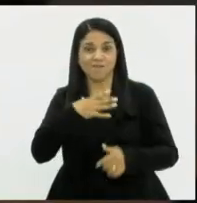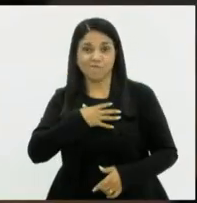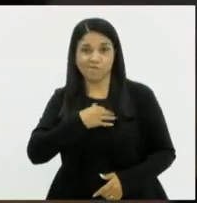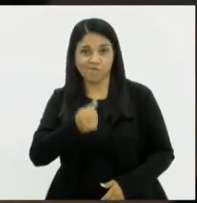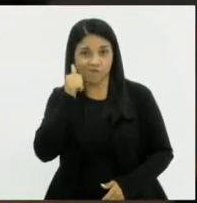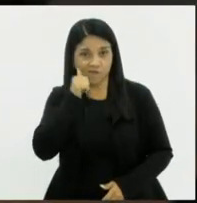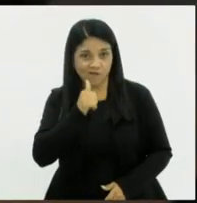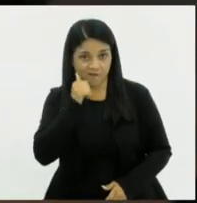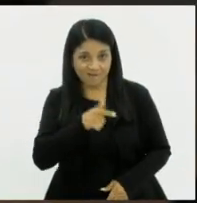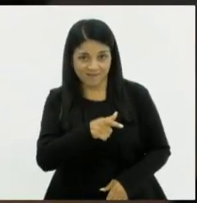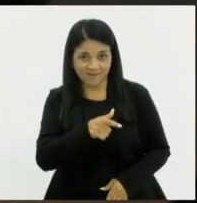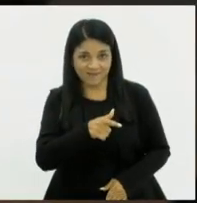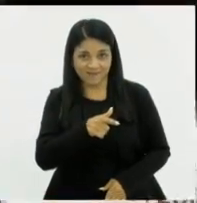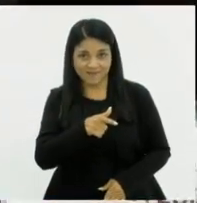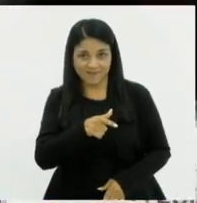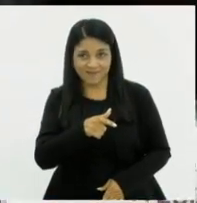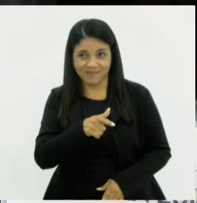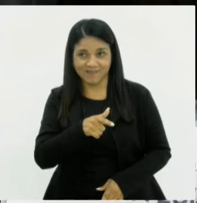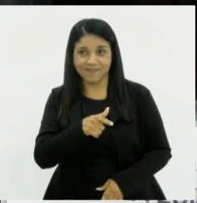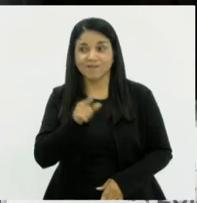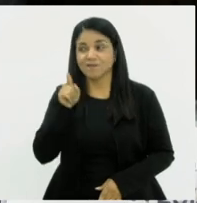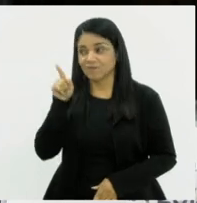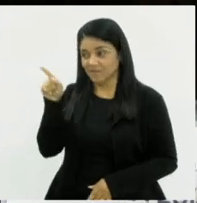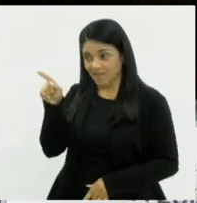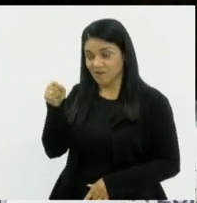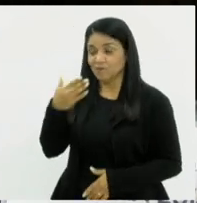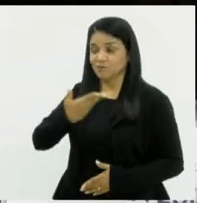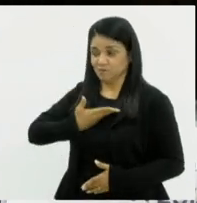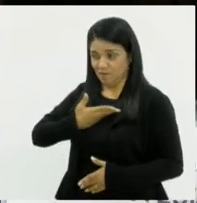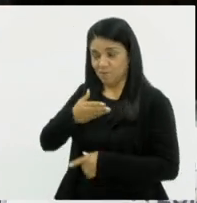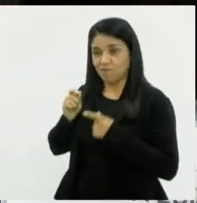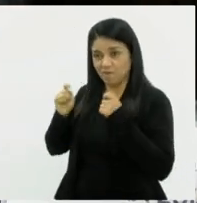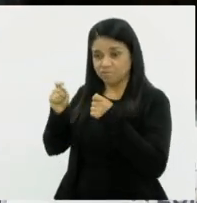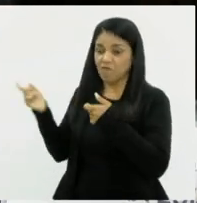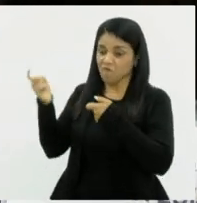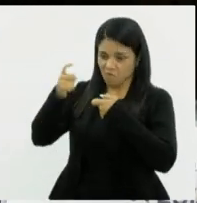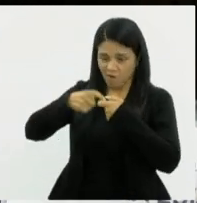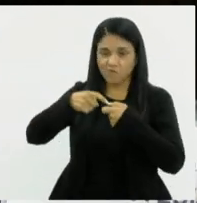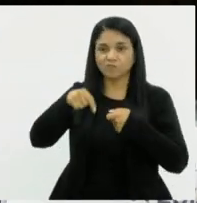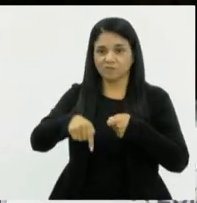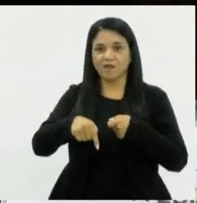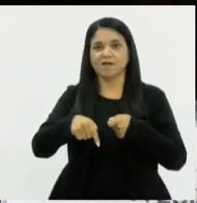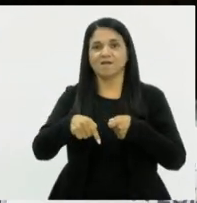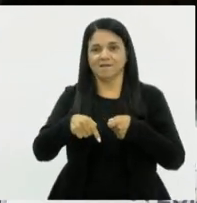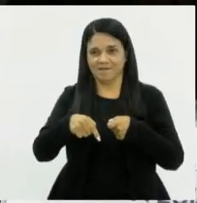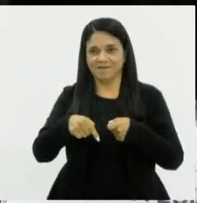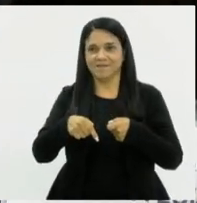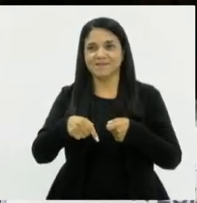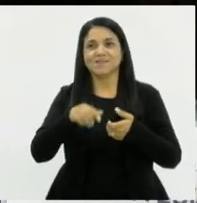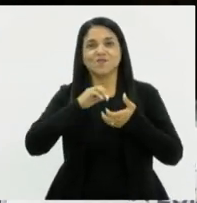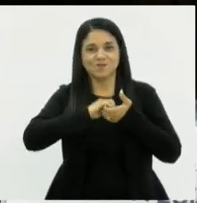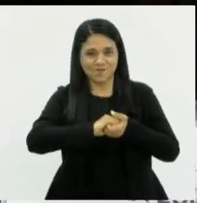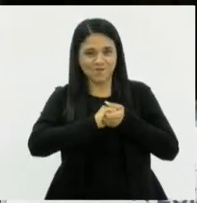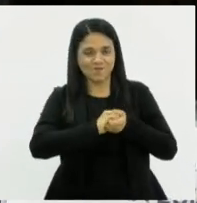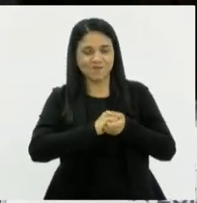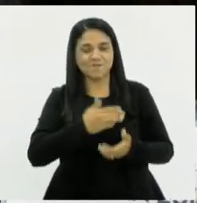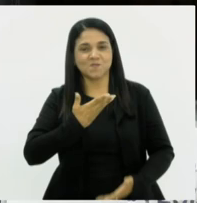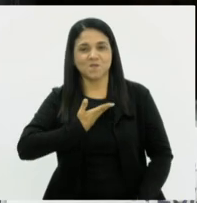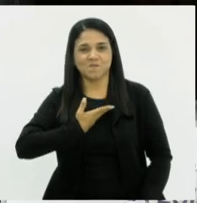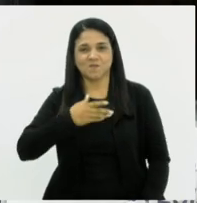a campanha dele, quem vai cuidar vai ser os amigos, vão colocar ele de volta lá. Que rapidamente cumprimentar o meu irmão, Léo